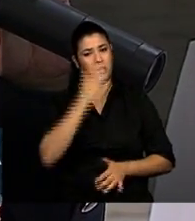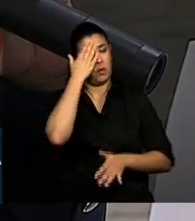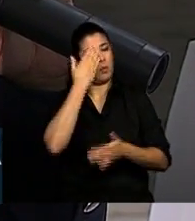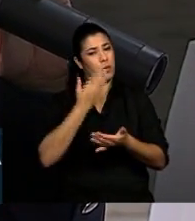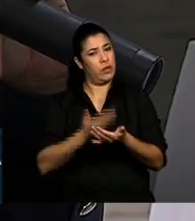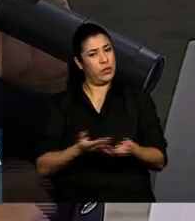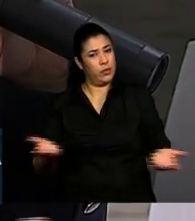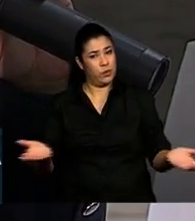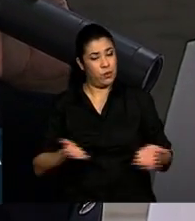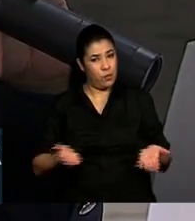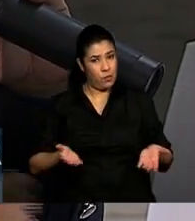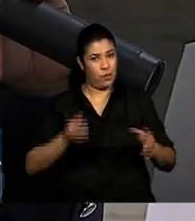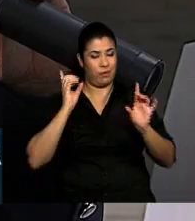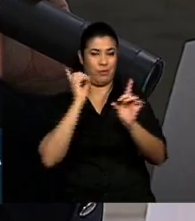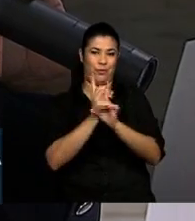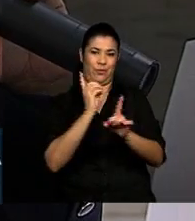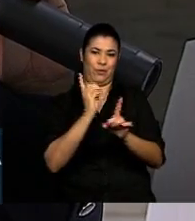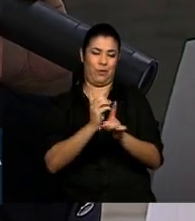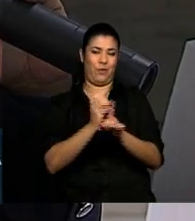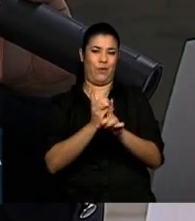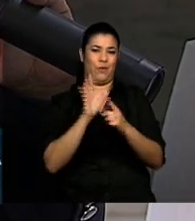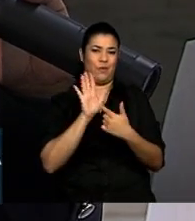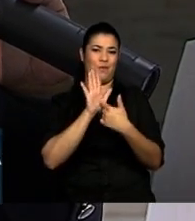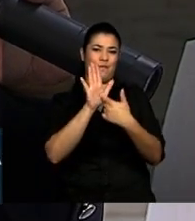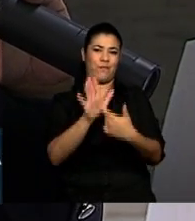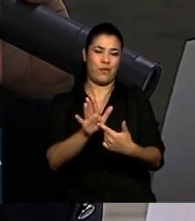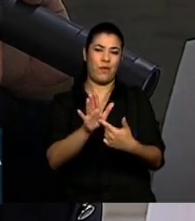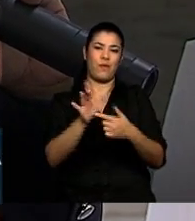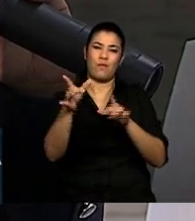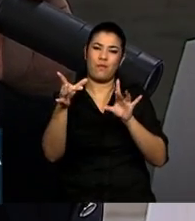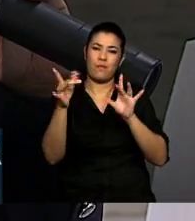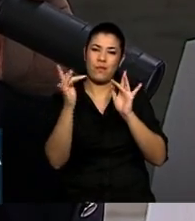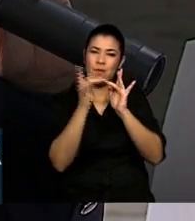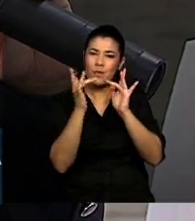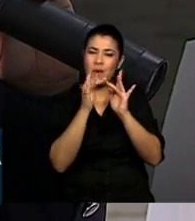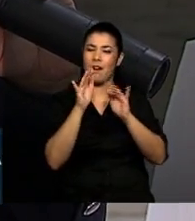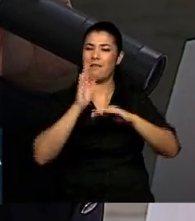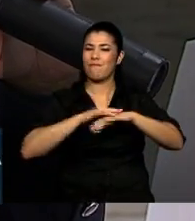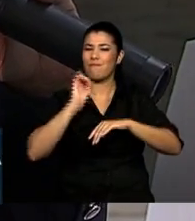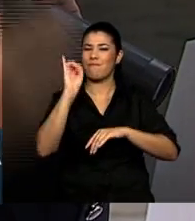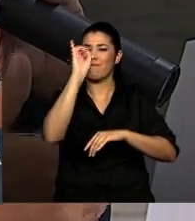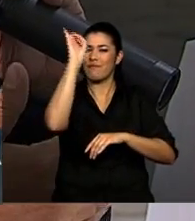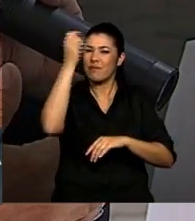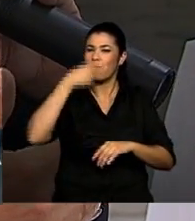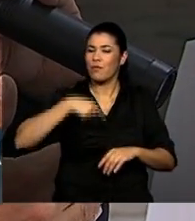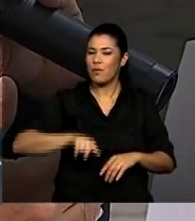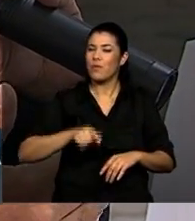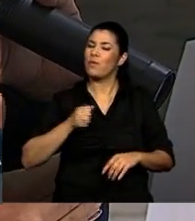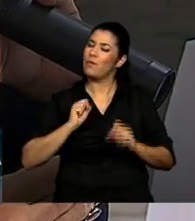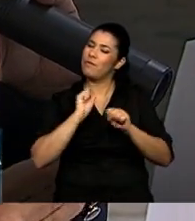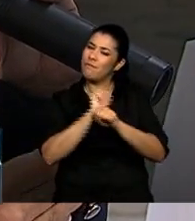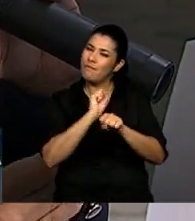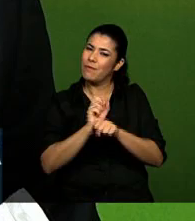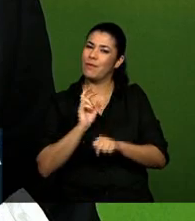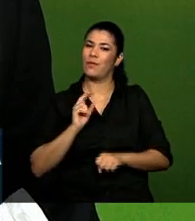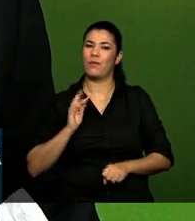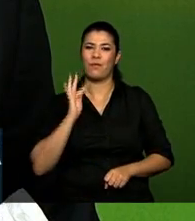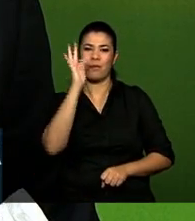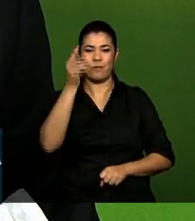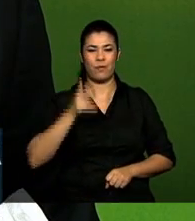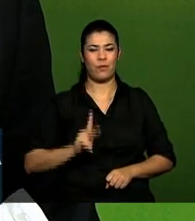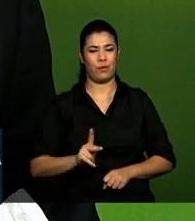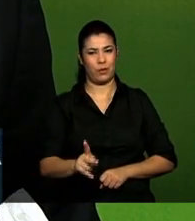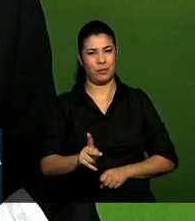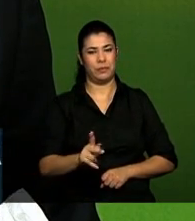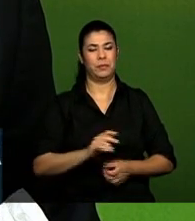iniciativa é um canal a mais que a gente pode ter que a gente espera que continue mas em